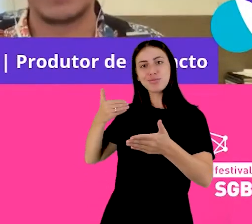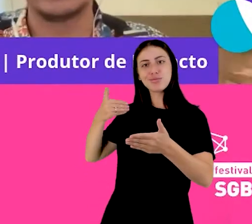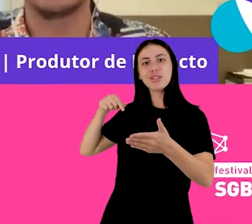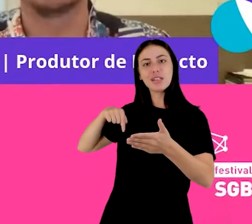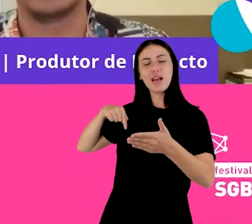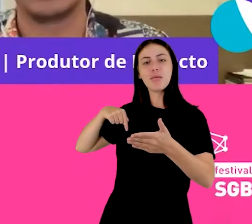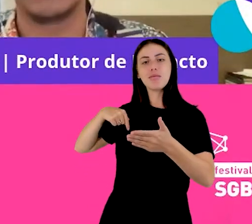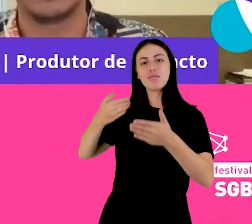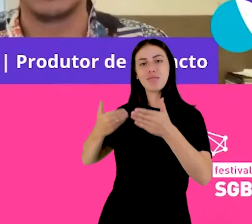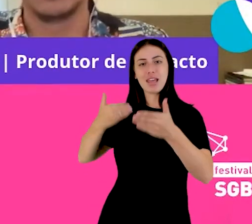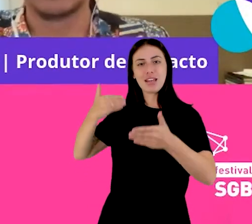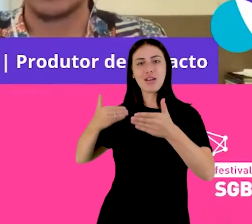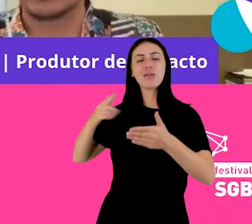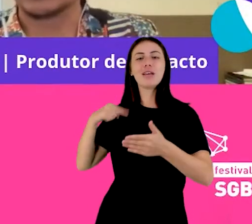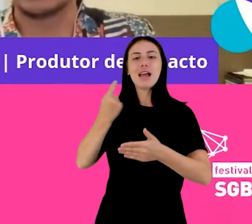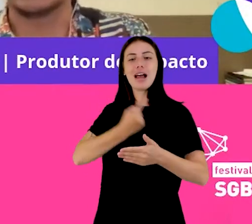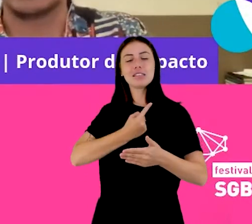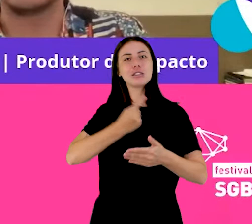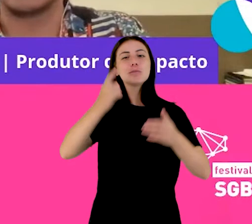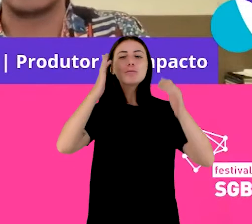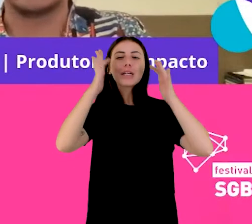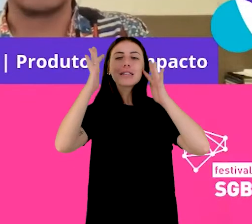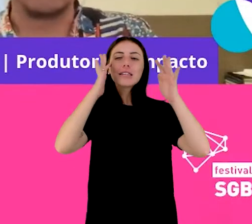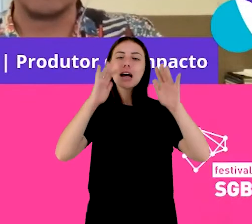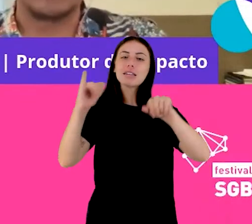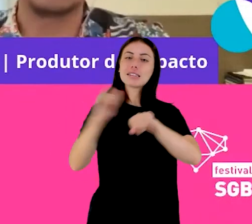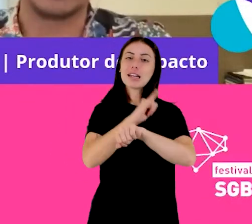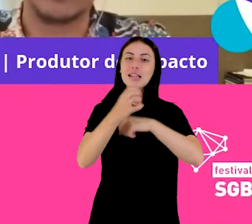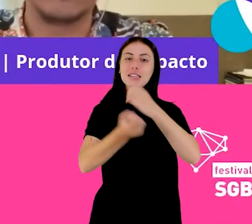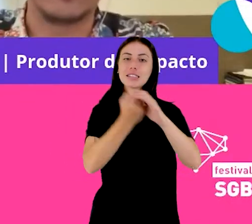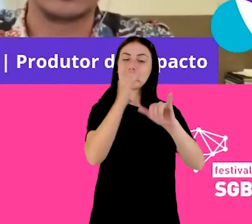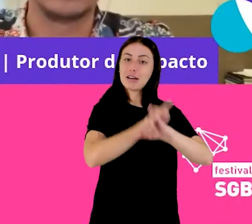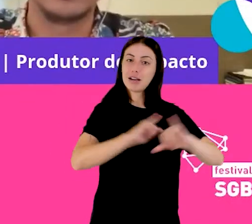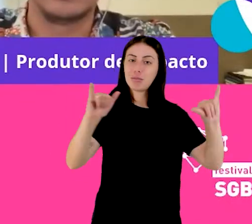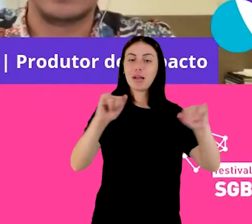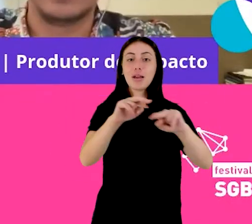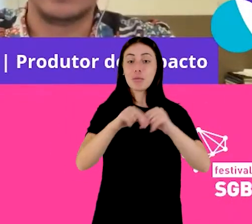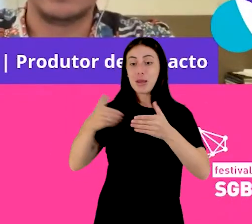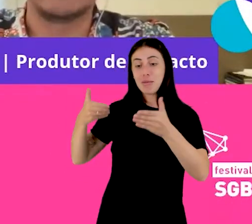para quem que ele poderia servir, porque o tema da transgeneridade está muito em pauta, está muito em voga,